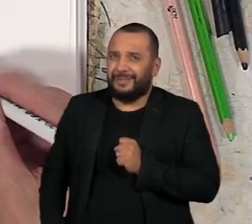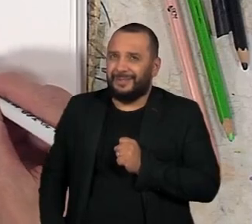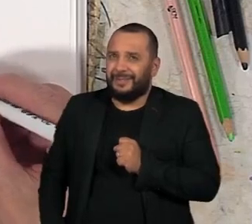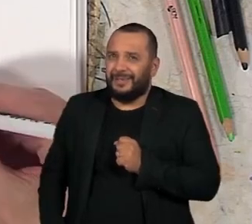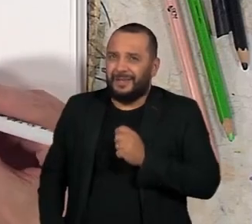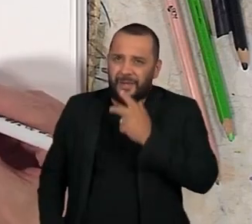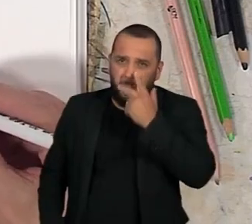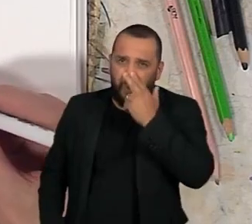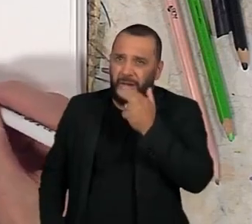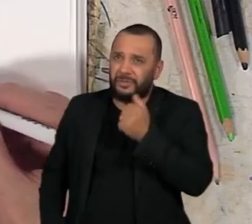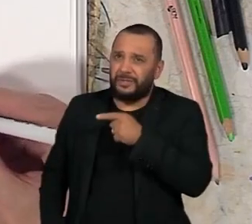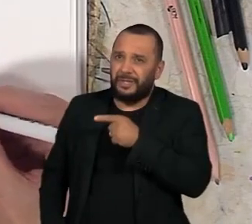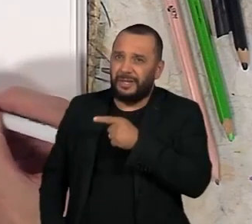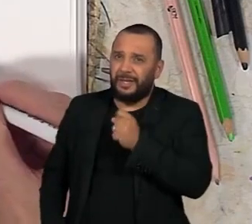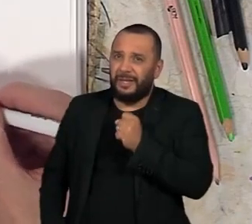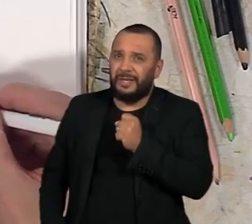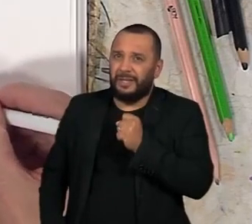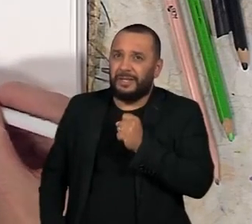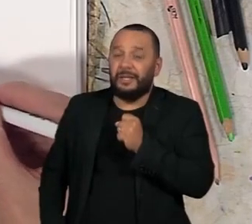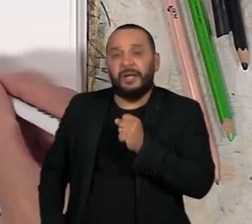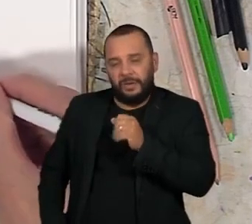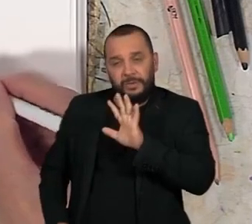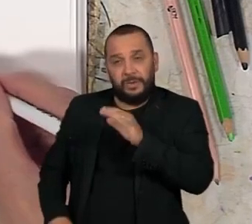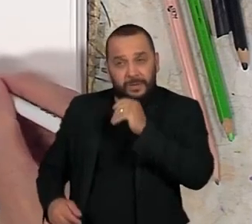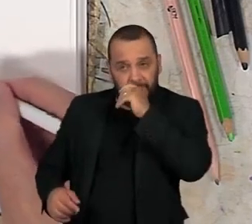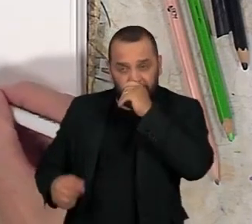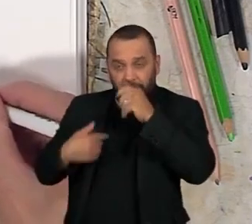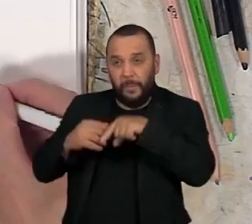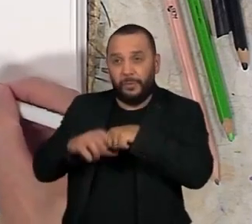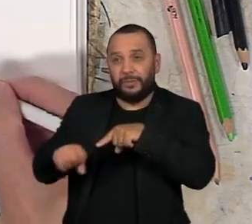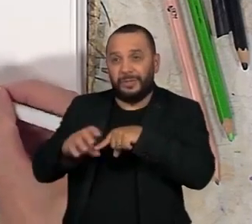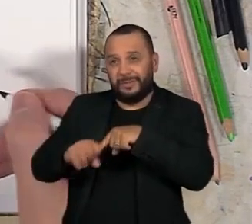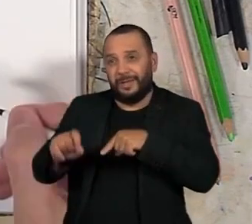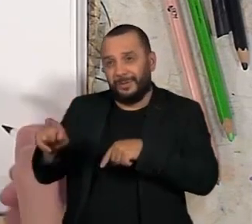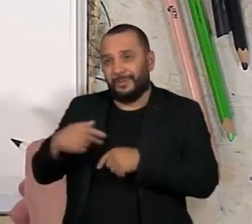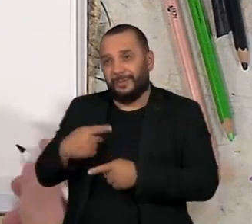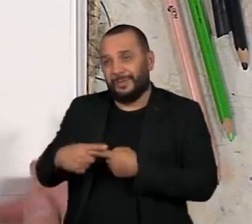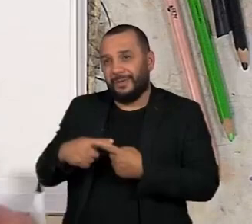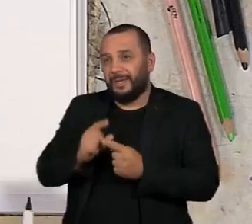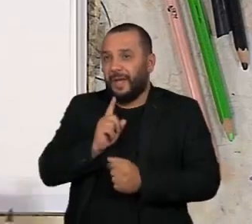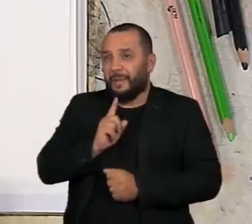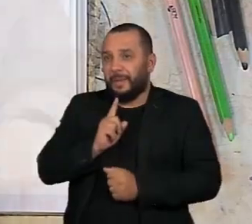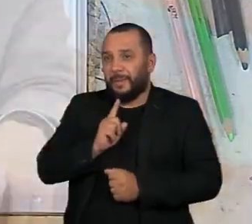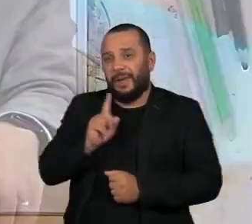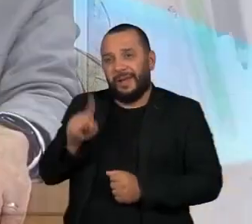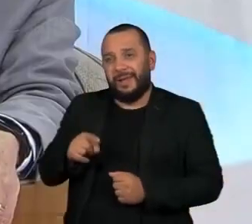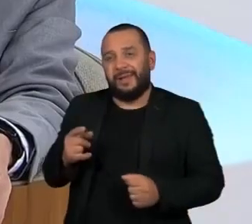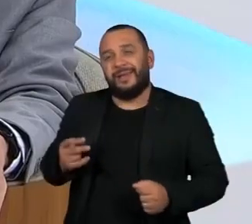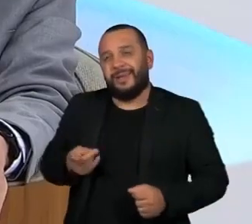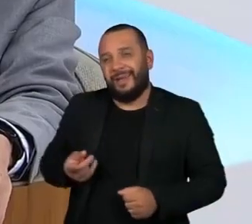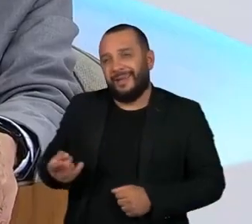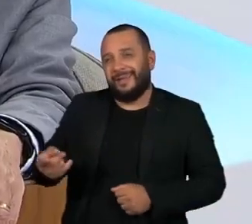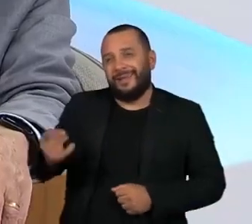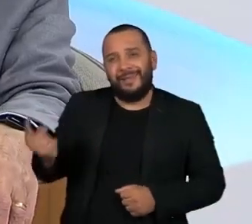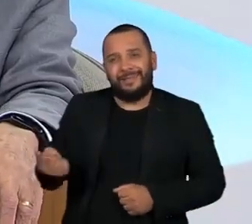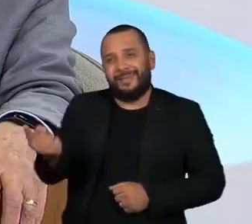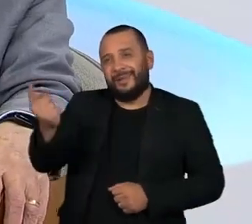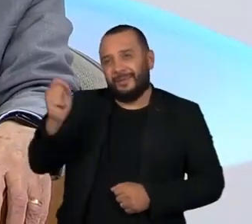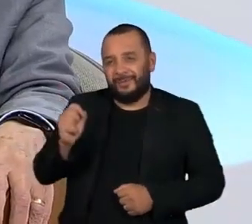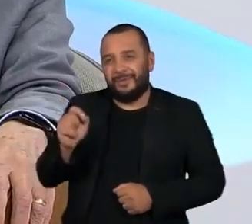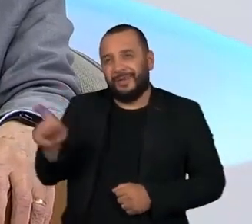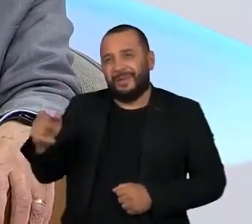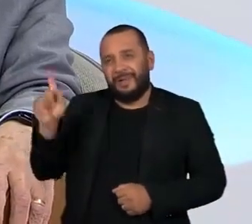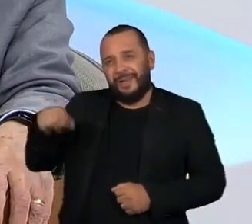sabe porque agora eu vou dizer que eu sou puxa-saco o Silva é eterno ele é um